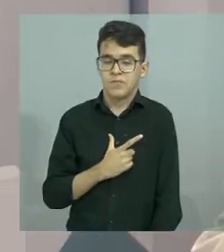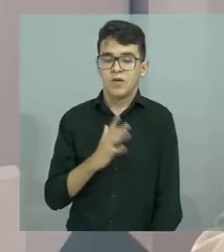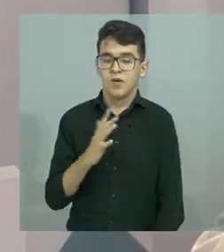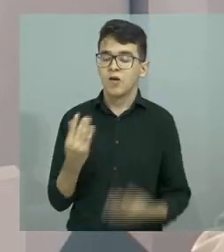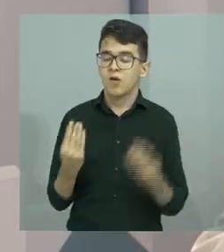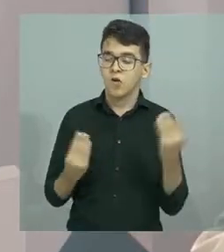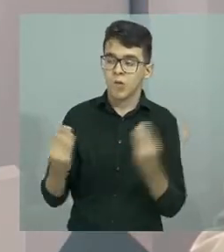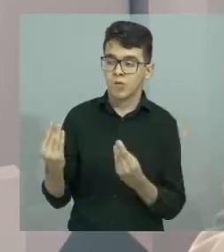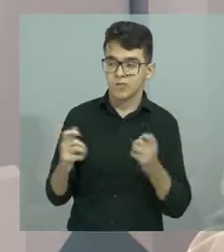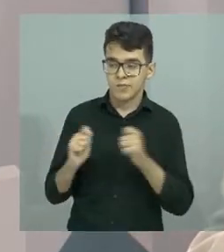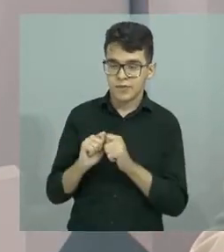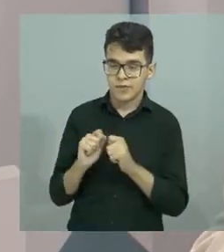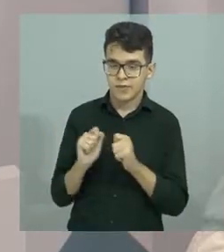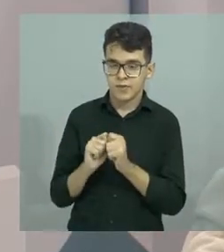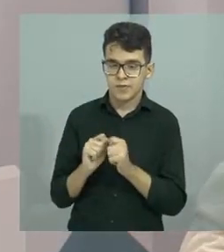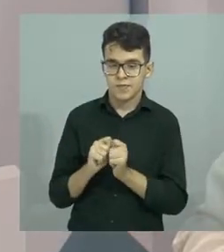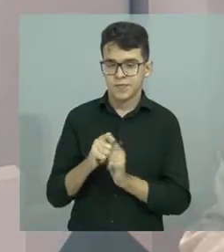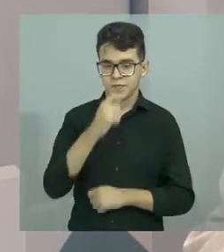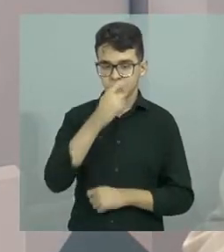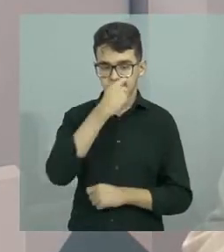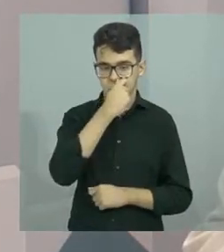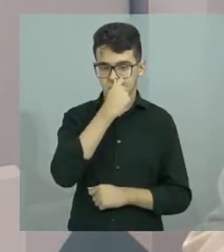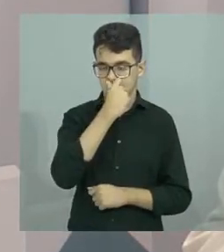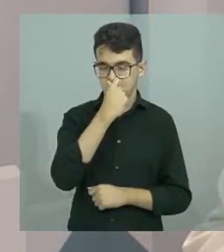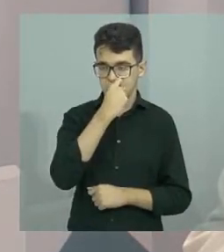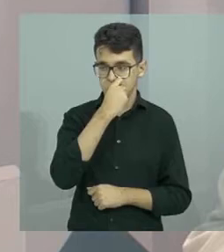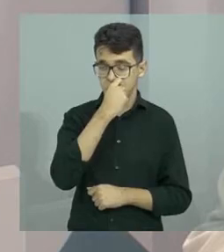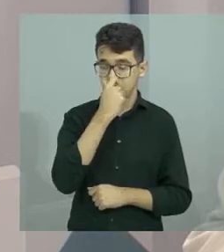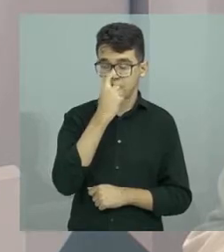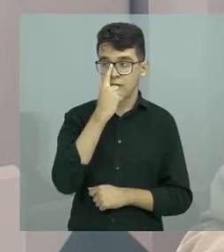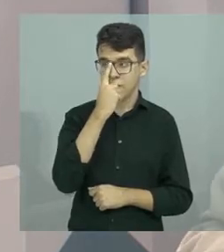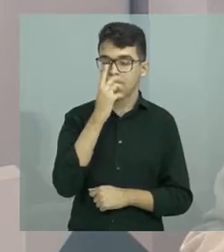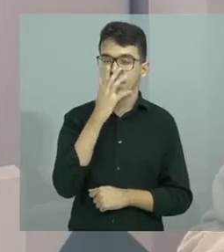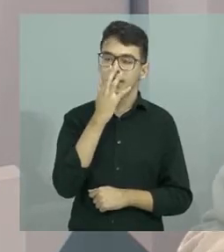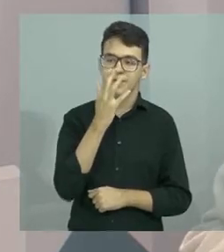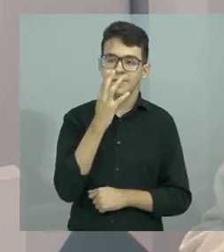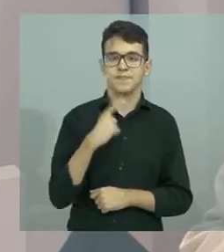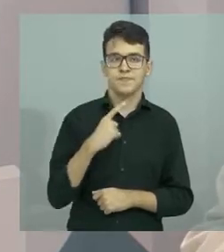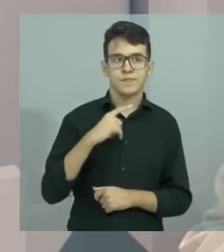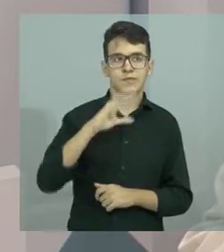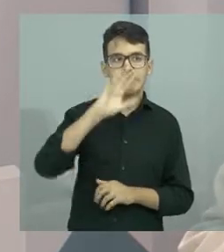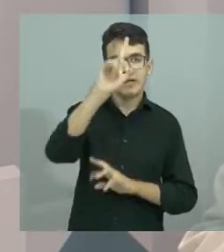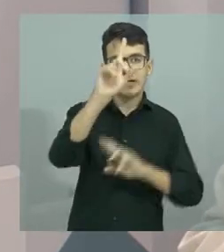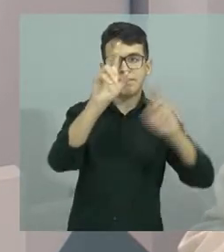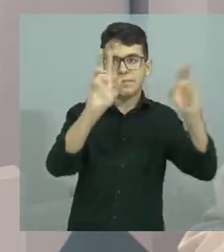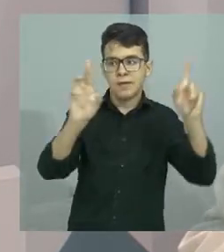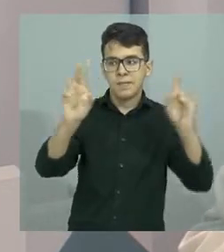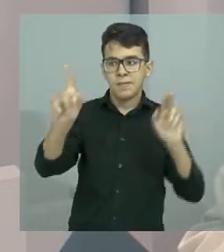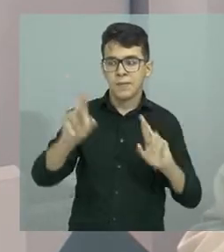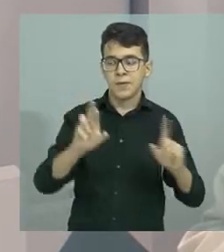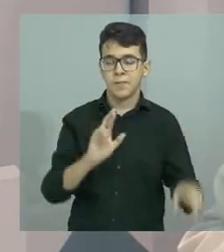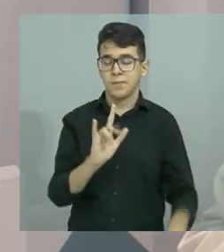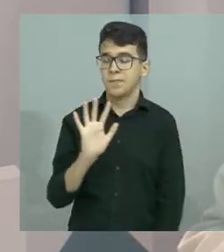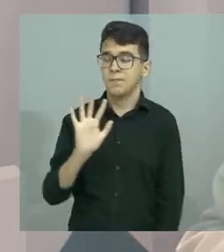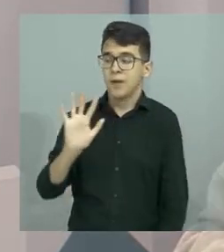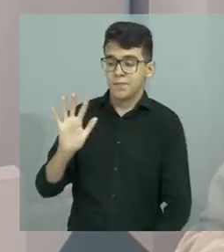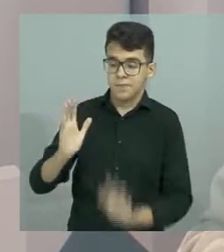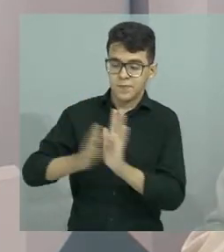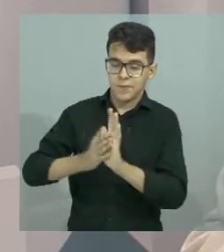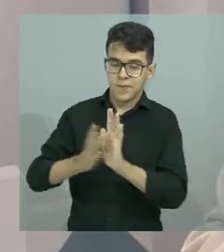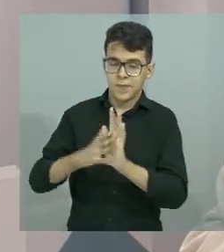metropolitana, ele acaba tomando uma configuração. O modelo mais clássico é um modelo em que